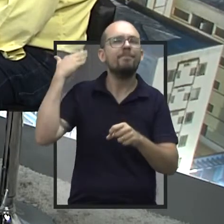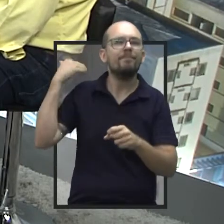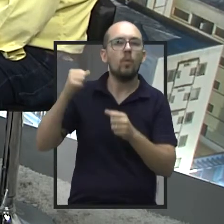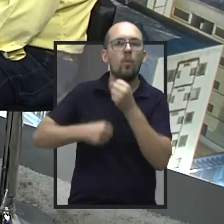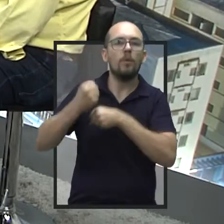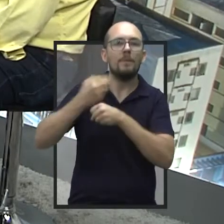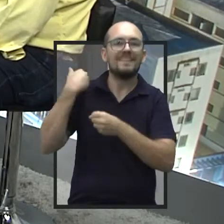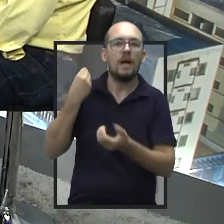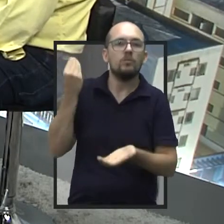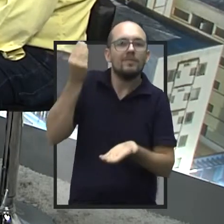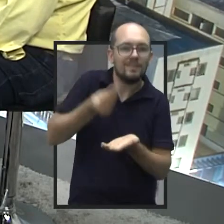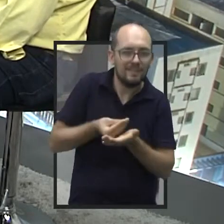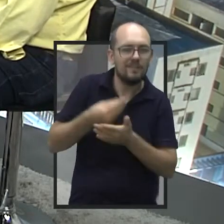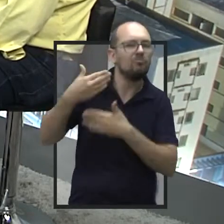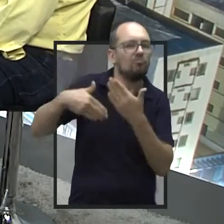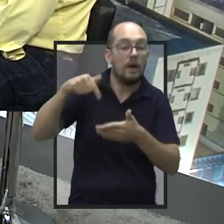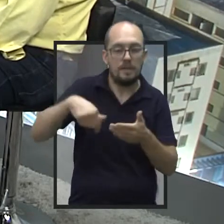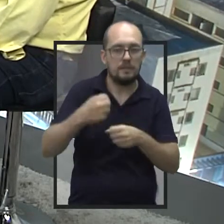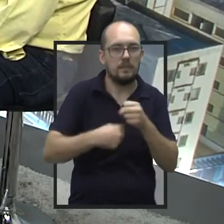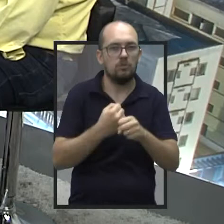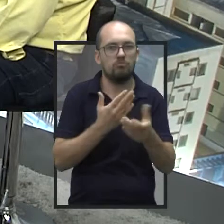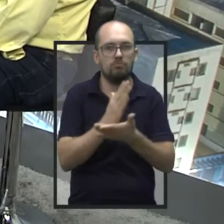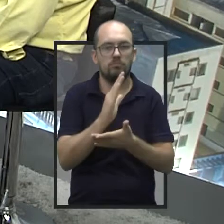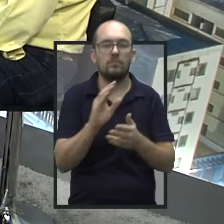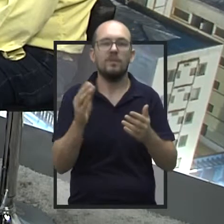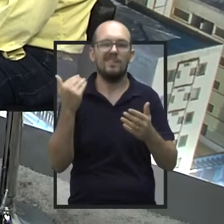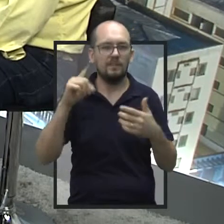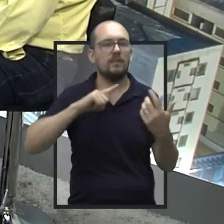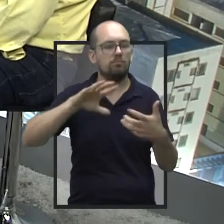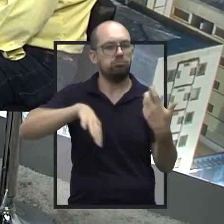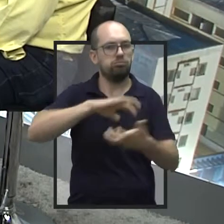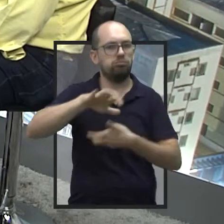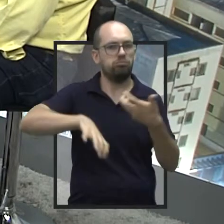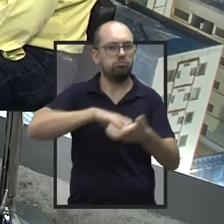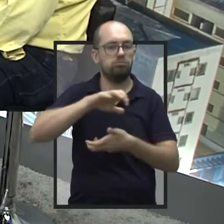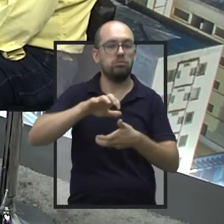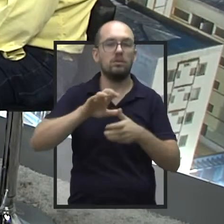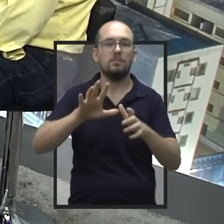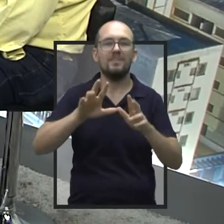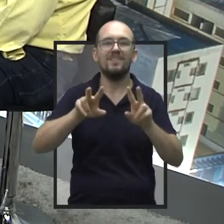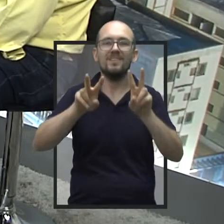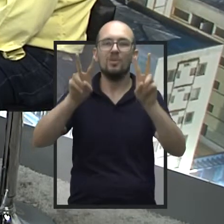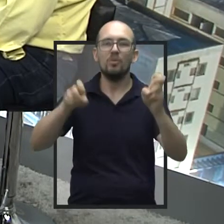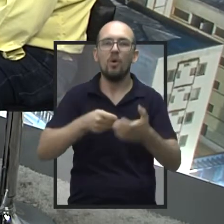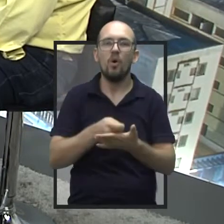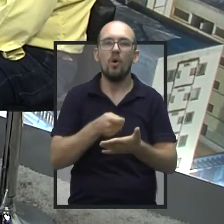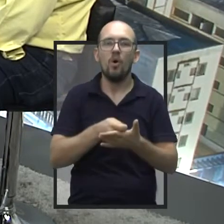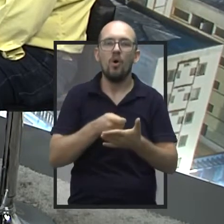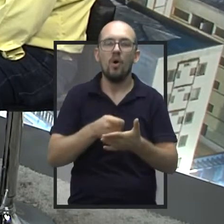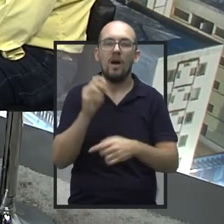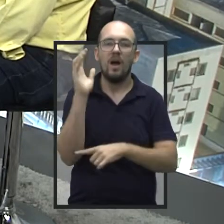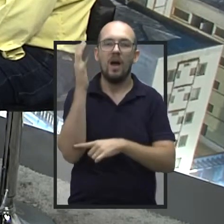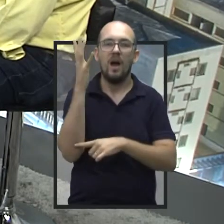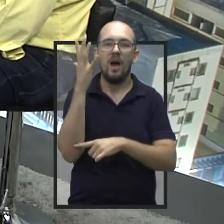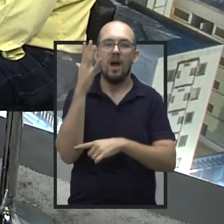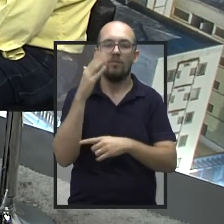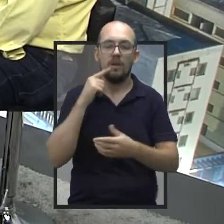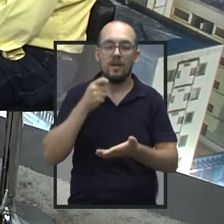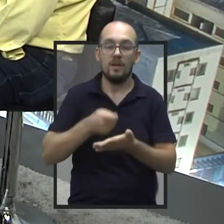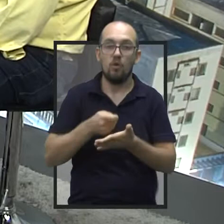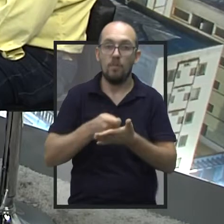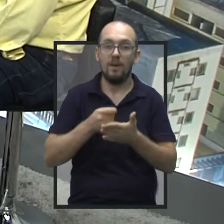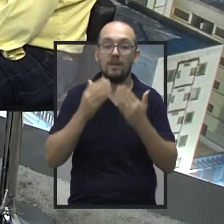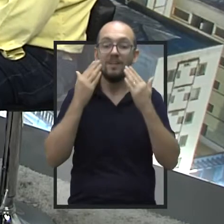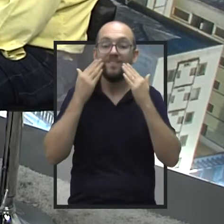discussão durante as sessões da Câmara, que é aquele que garante, né, e obriga o plantio de uma árvore de fronte a cada